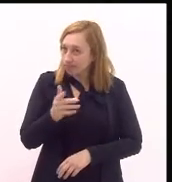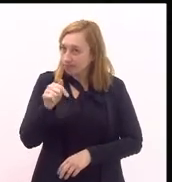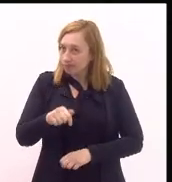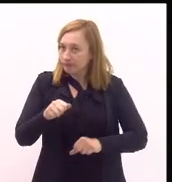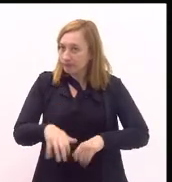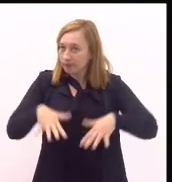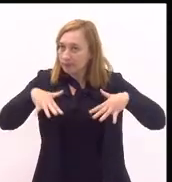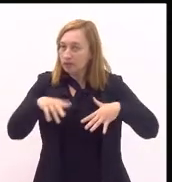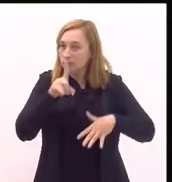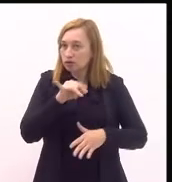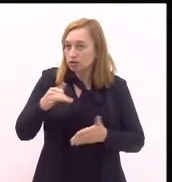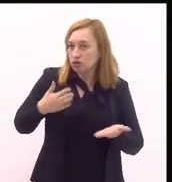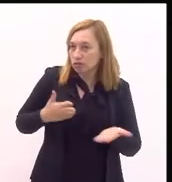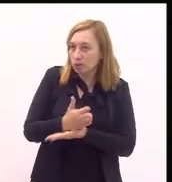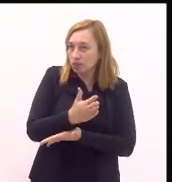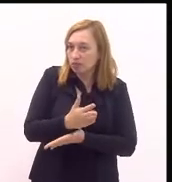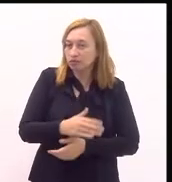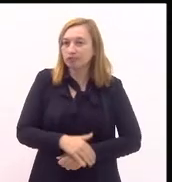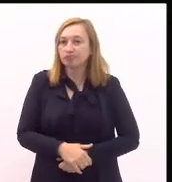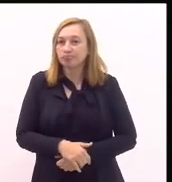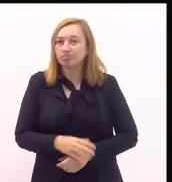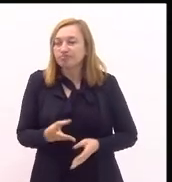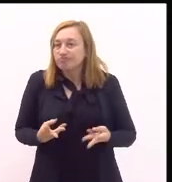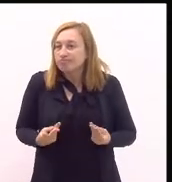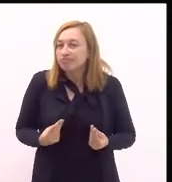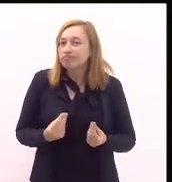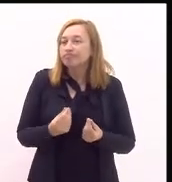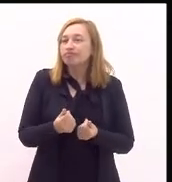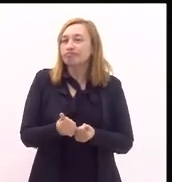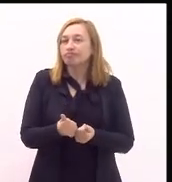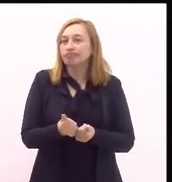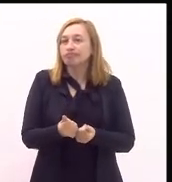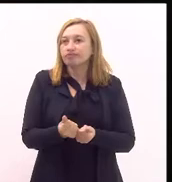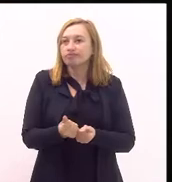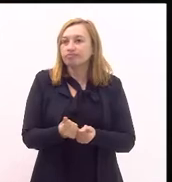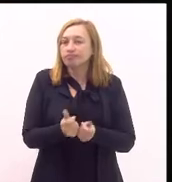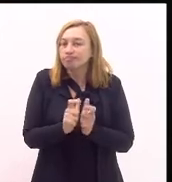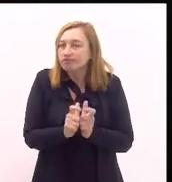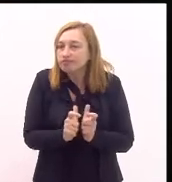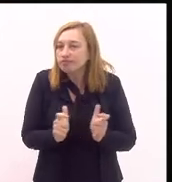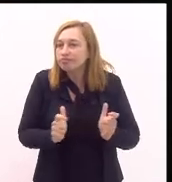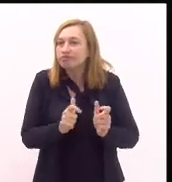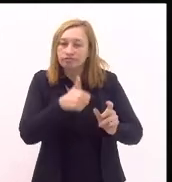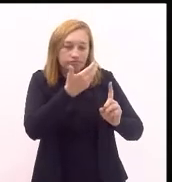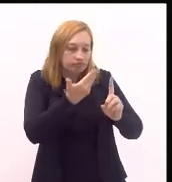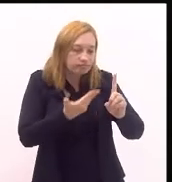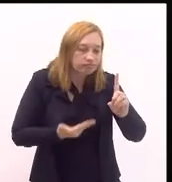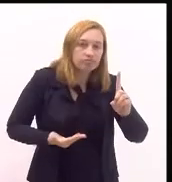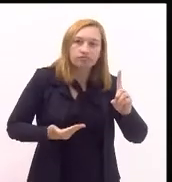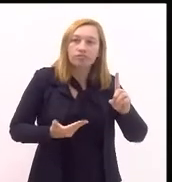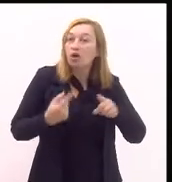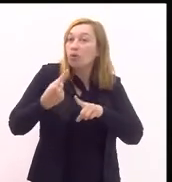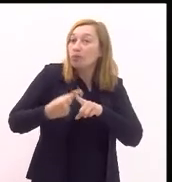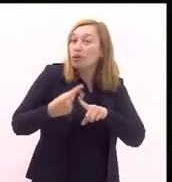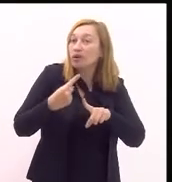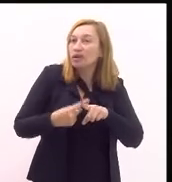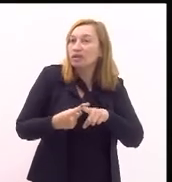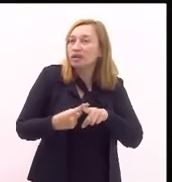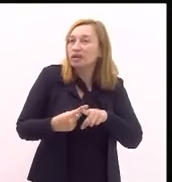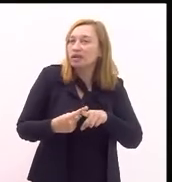plenário no dia que aprovamos da sensibilidade e do tamanho dessa homenagem porque